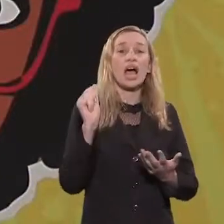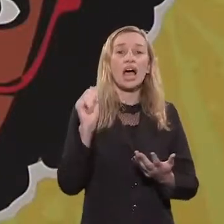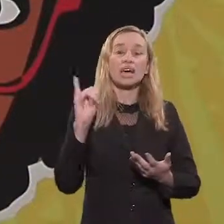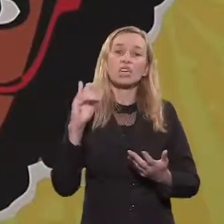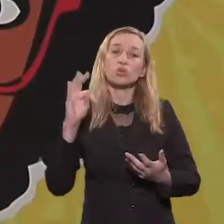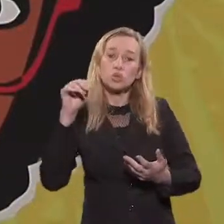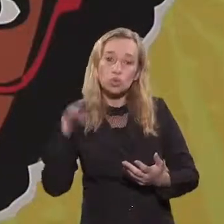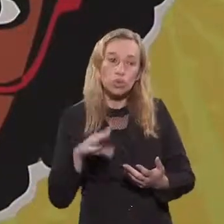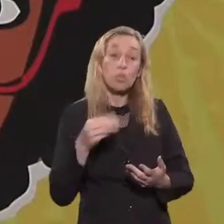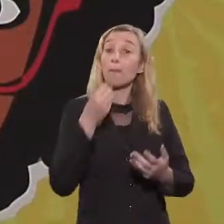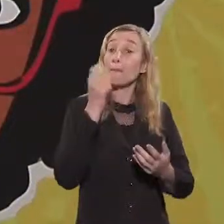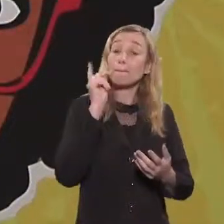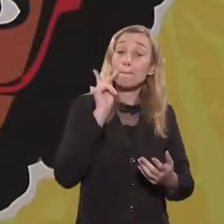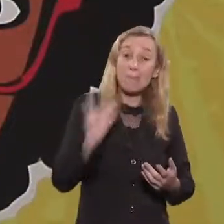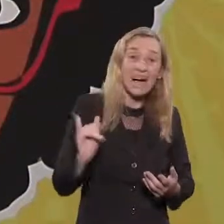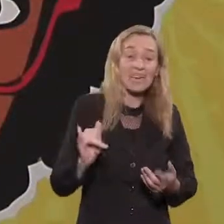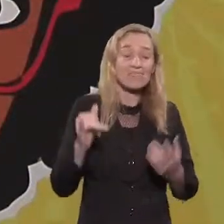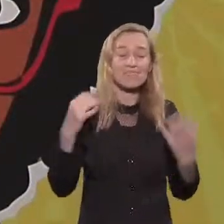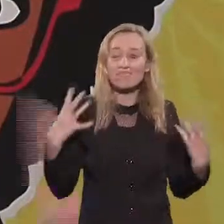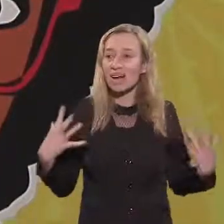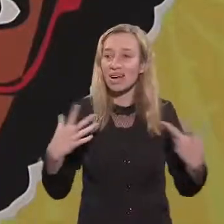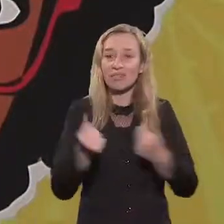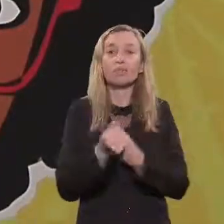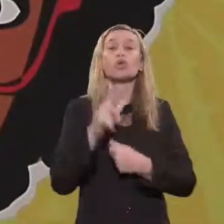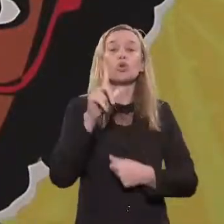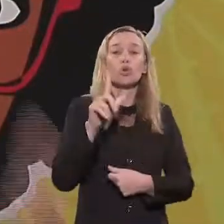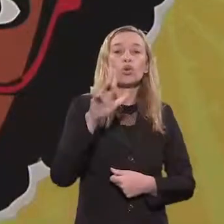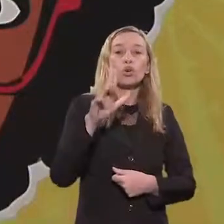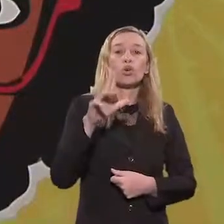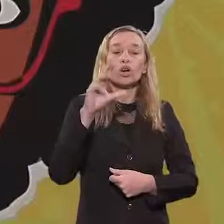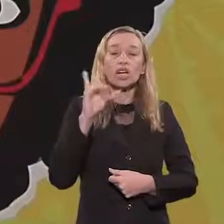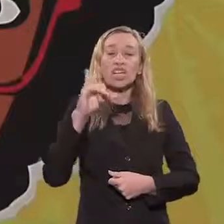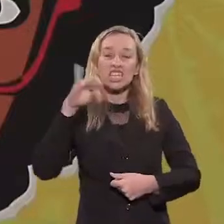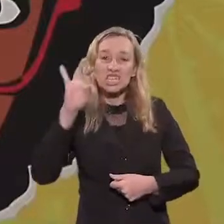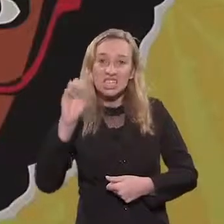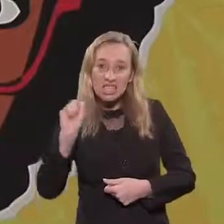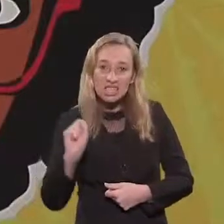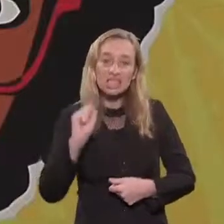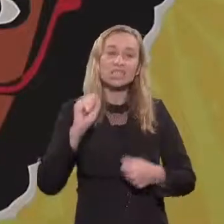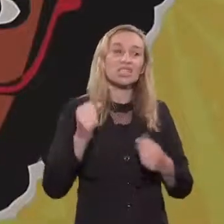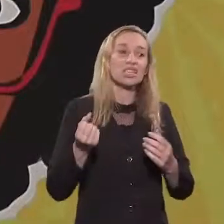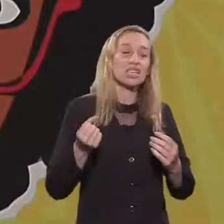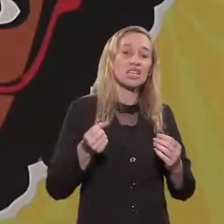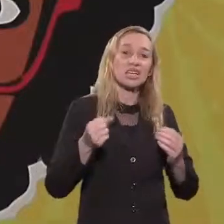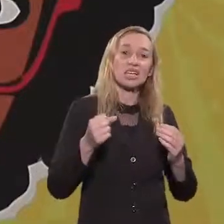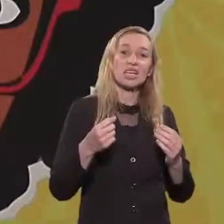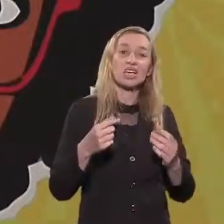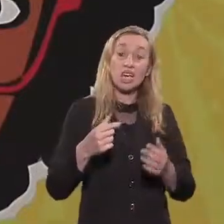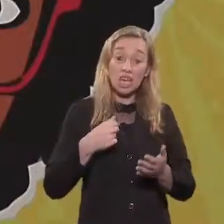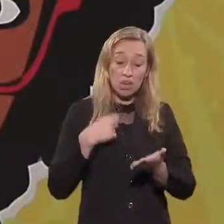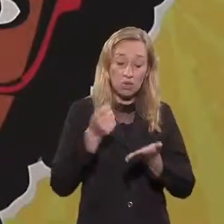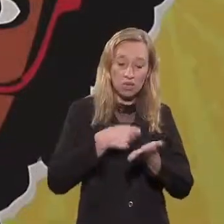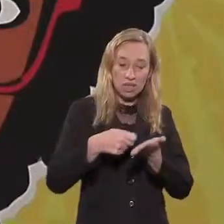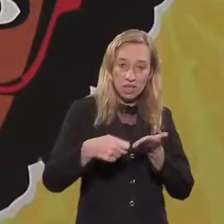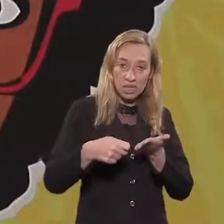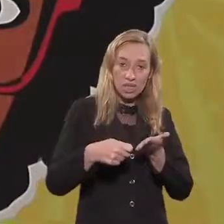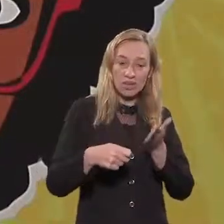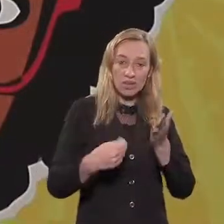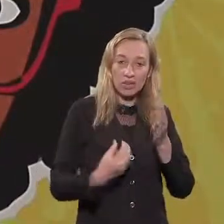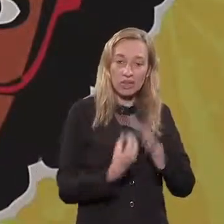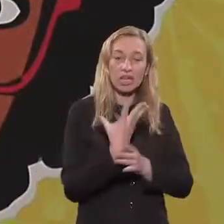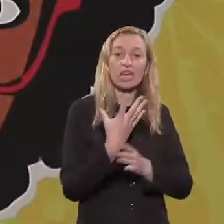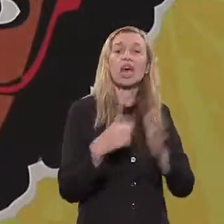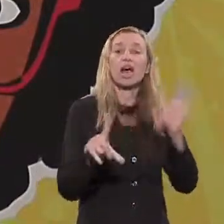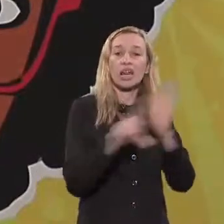O Ailton, que é um paizão assim, inacreditável. O Ulisses, que é meu irmão, autor da lei. Ele é autor, não, eu sou autor da lei do